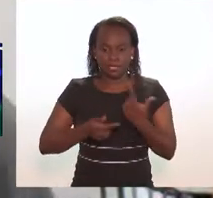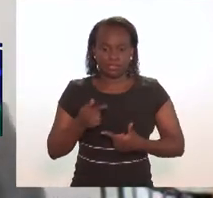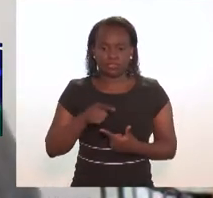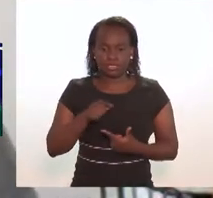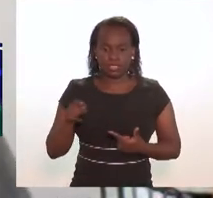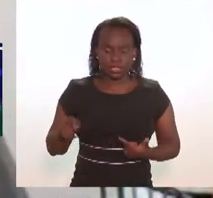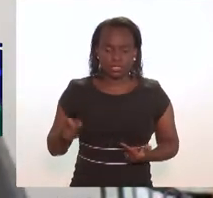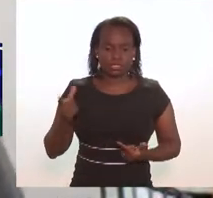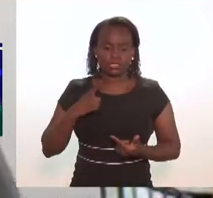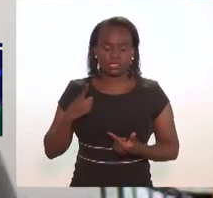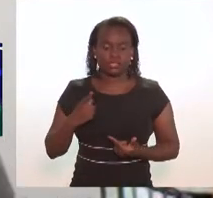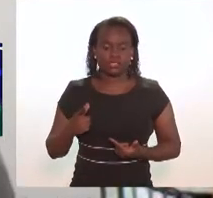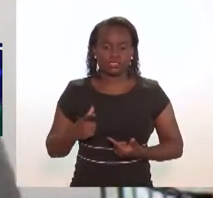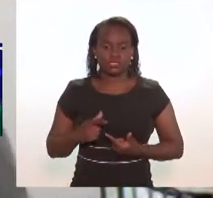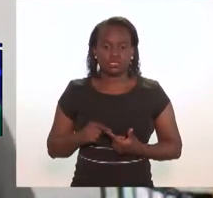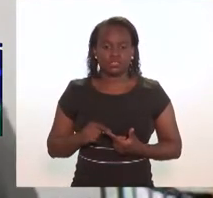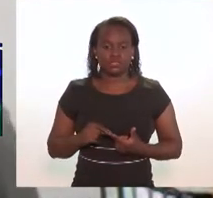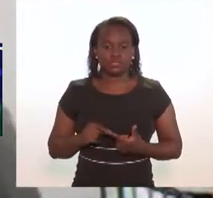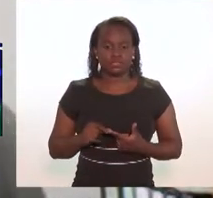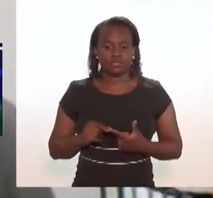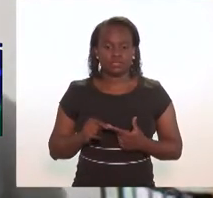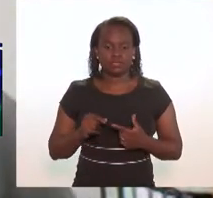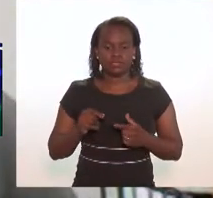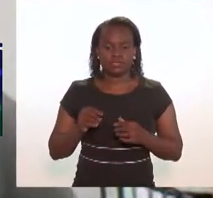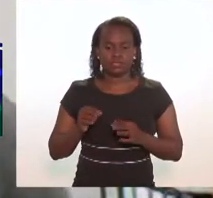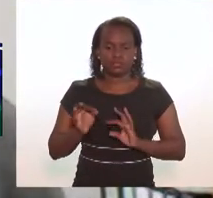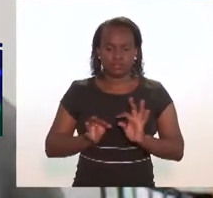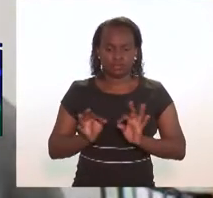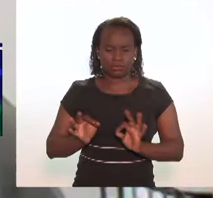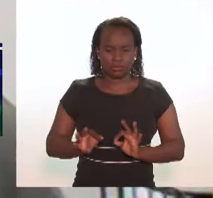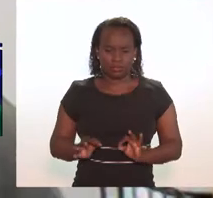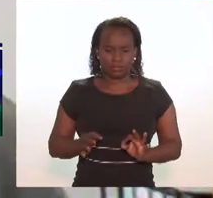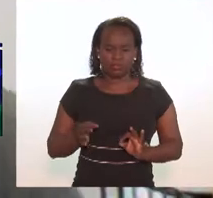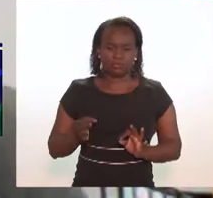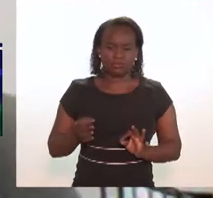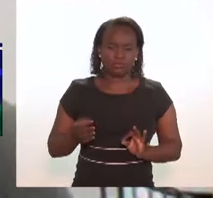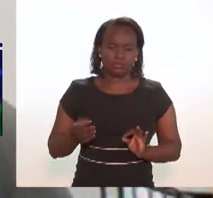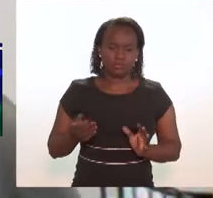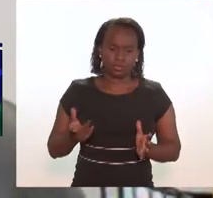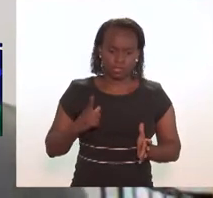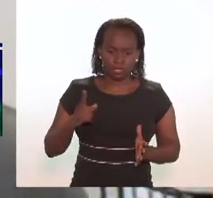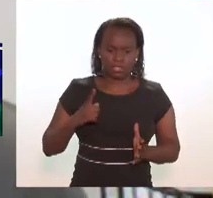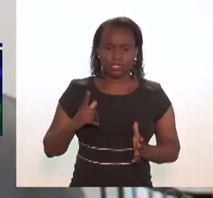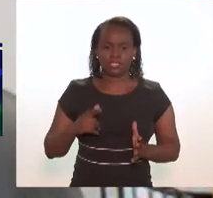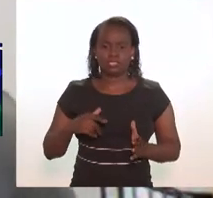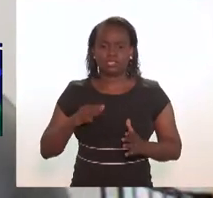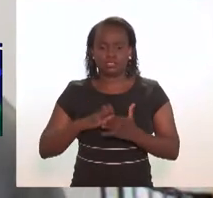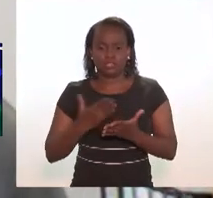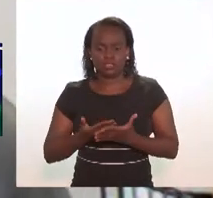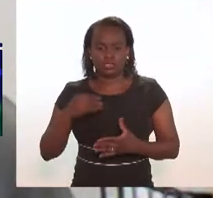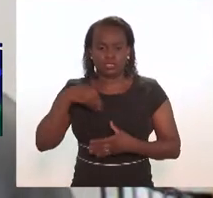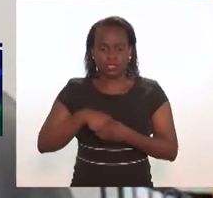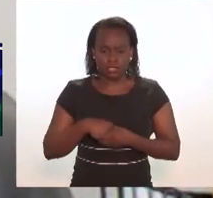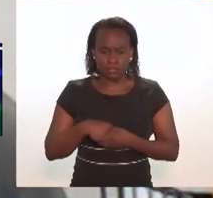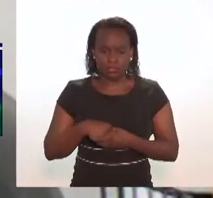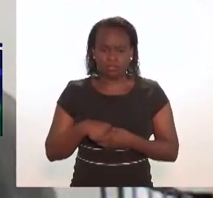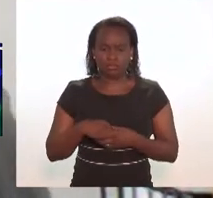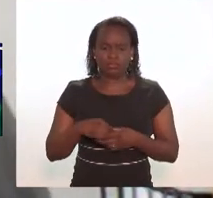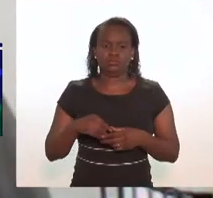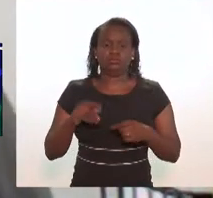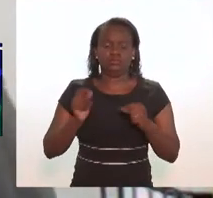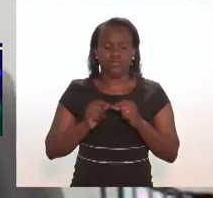com uma determinada abordagem da questão, né, de gênero na linguagem, que tenta